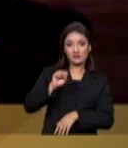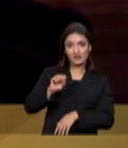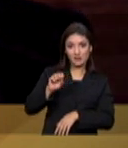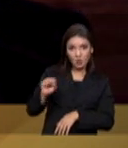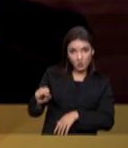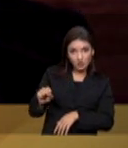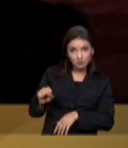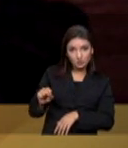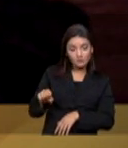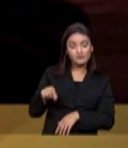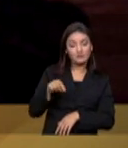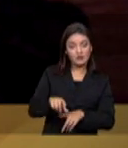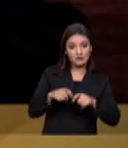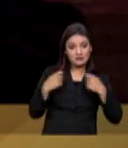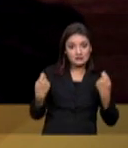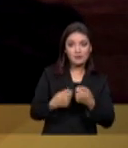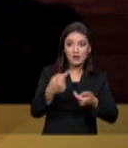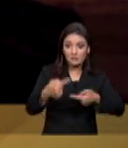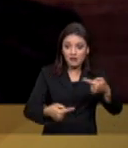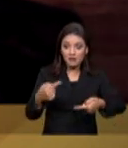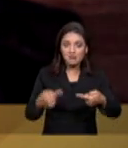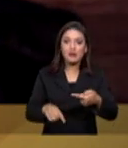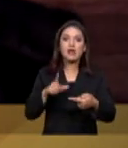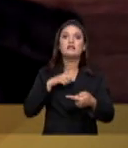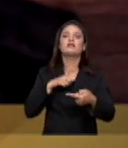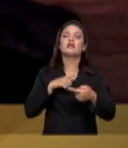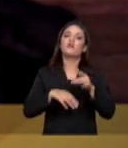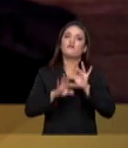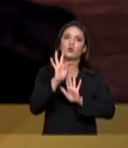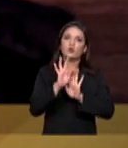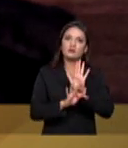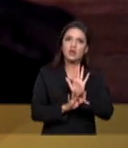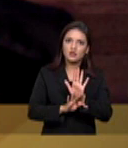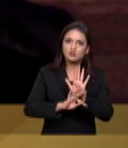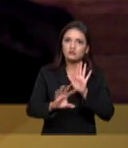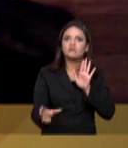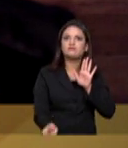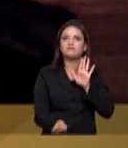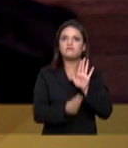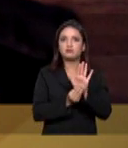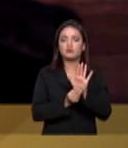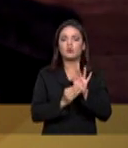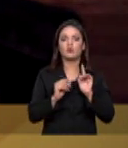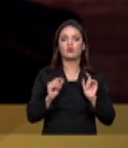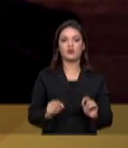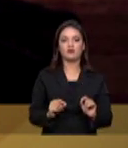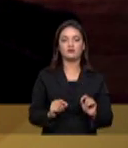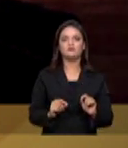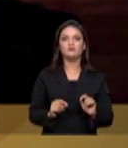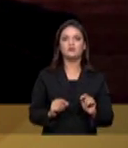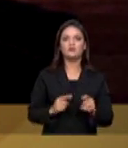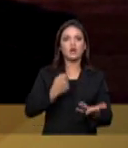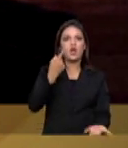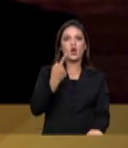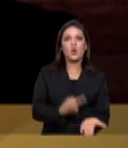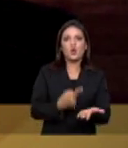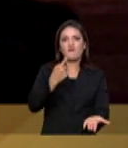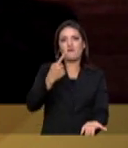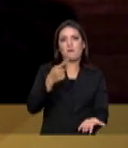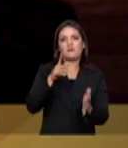1988 energia Constitucional a concretização